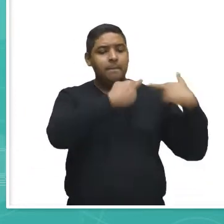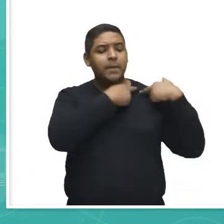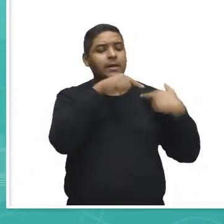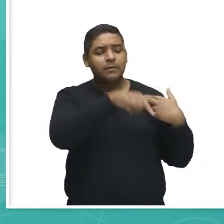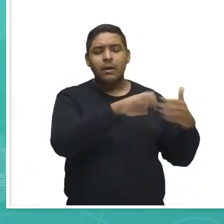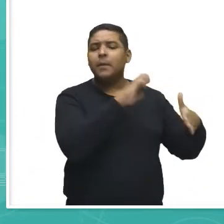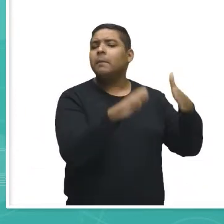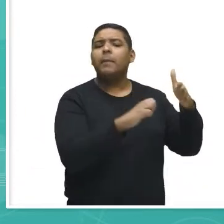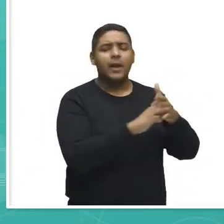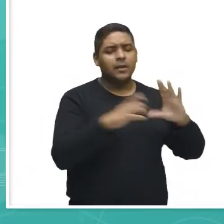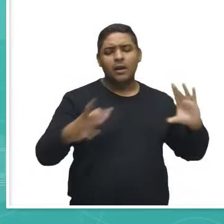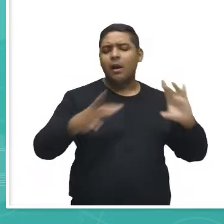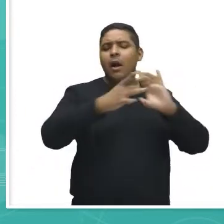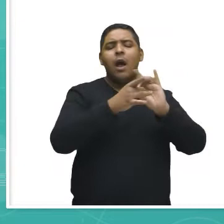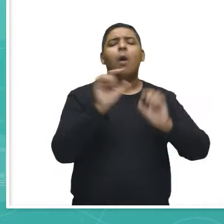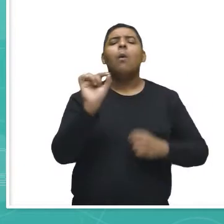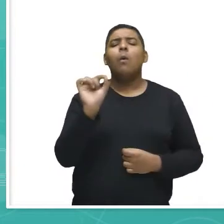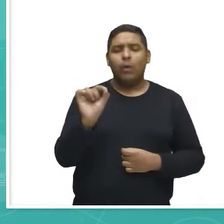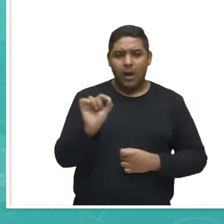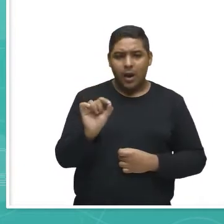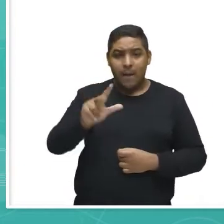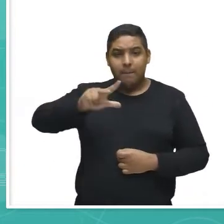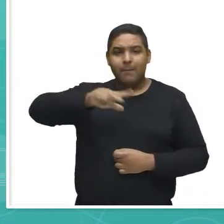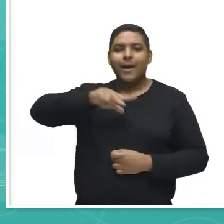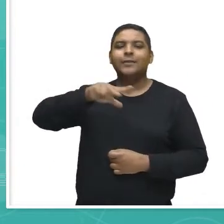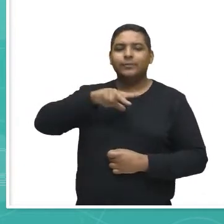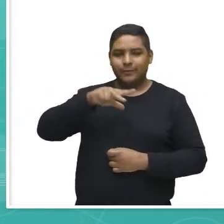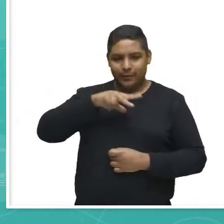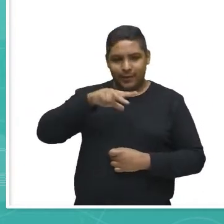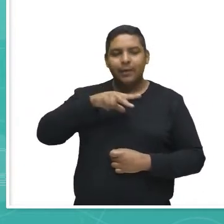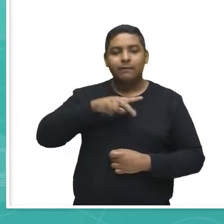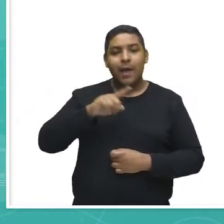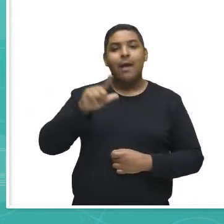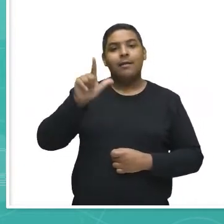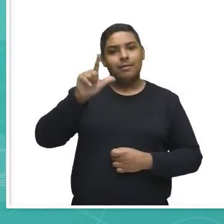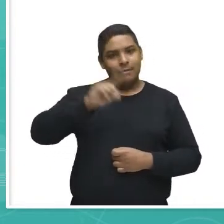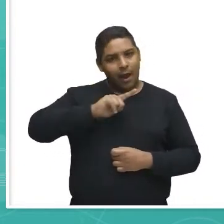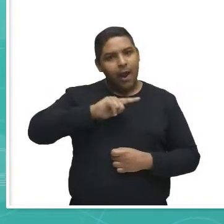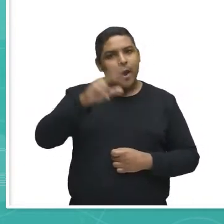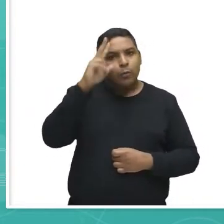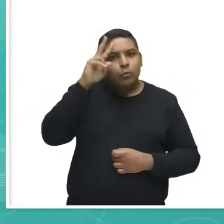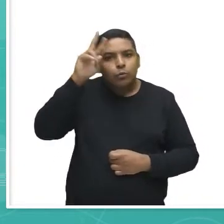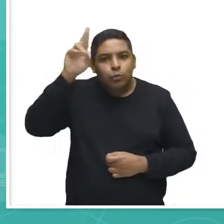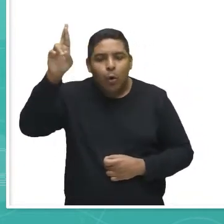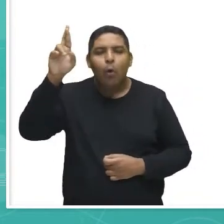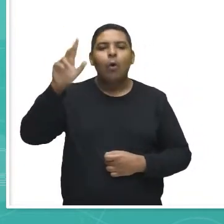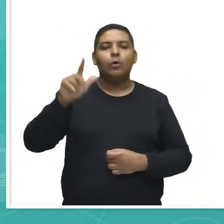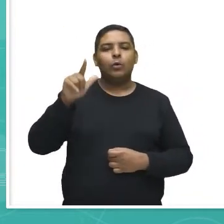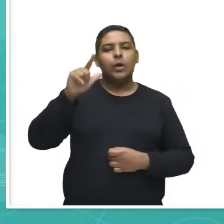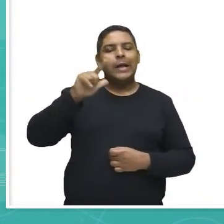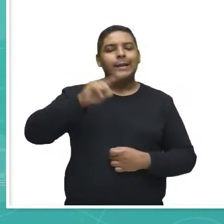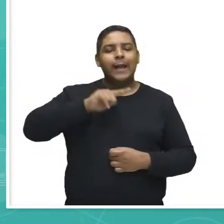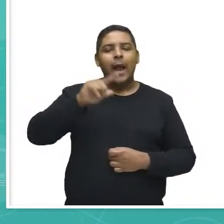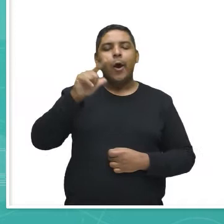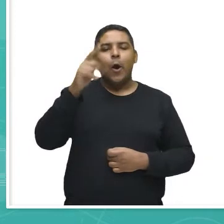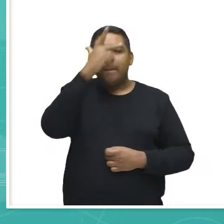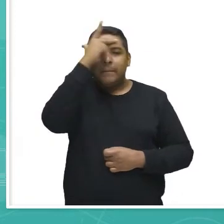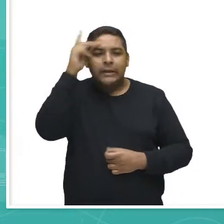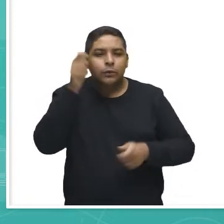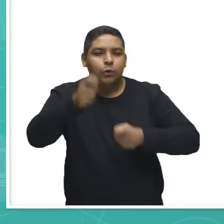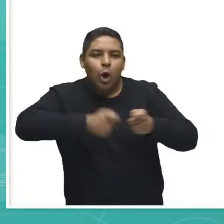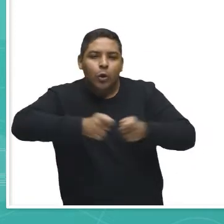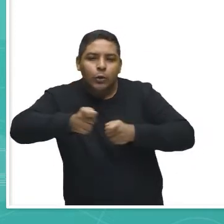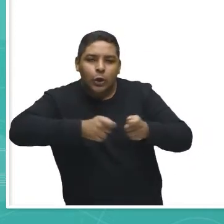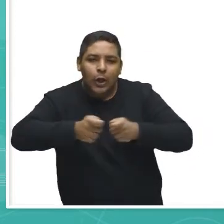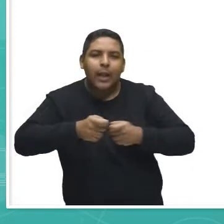estar ligados à iniciativa privada, que tem um dono, é alguém que está cuidando, né, dessa parte aí, tendo